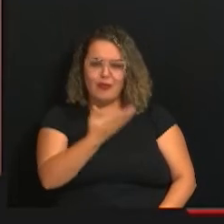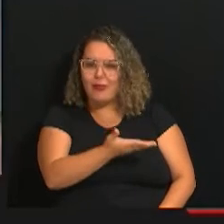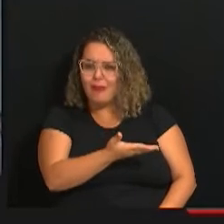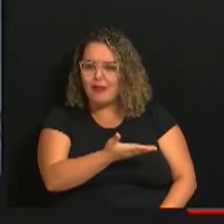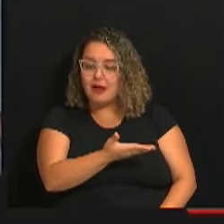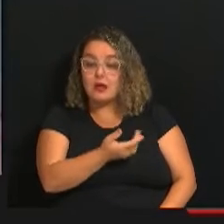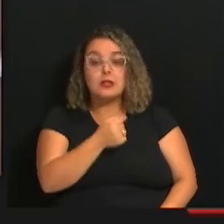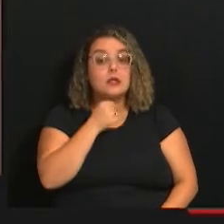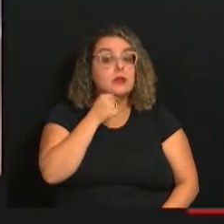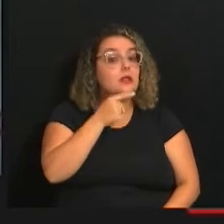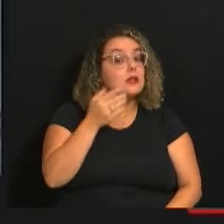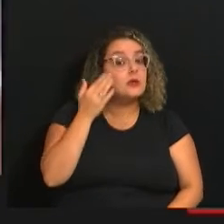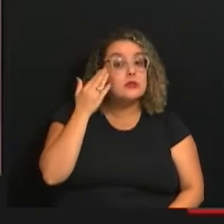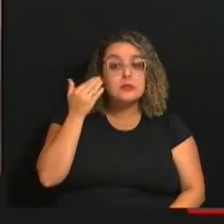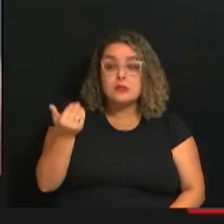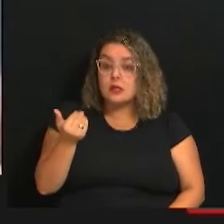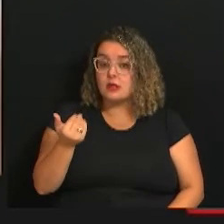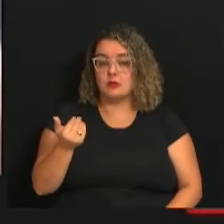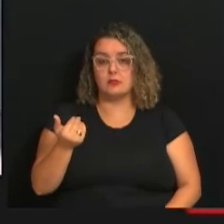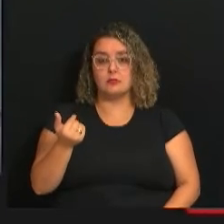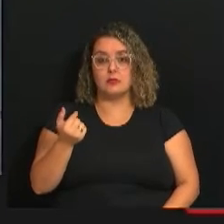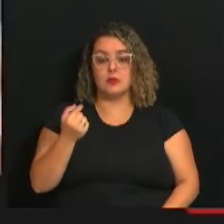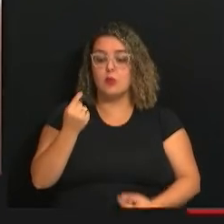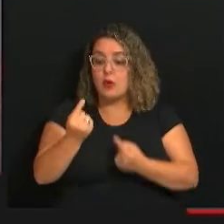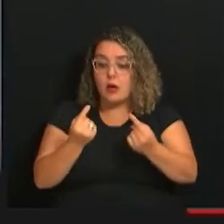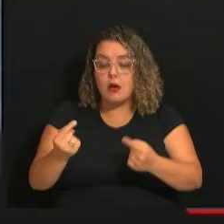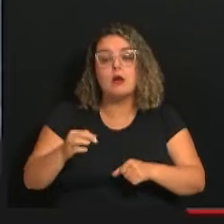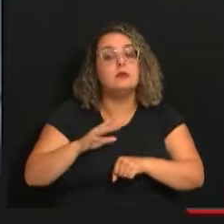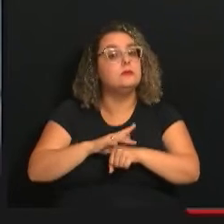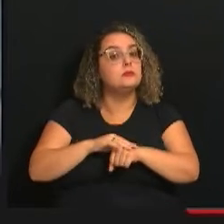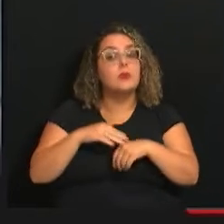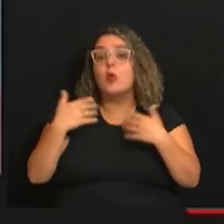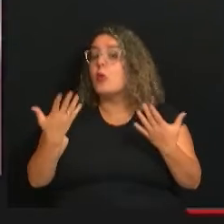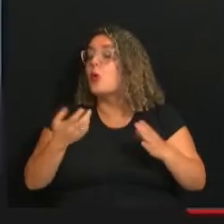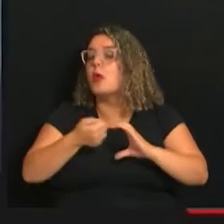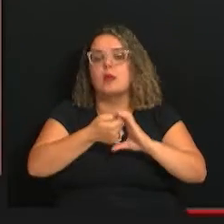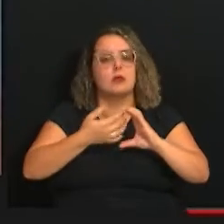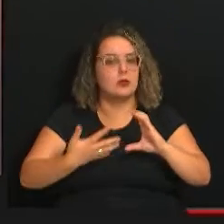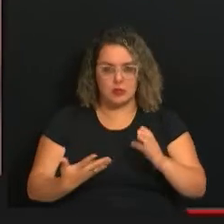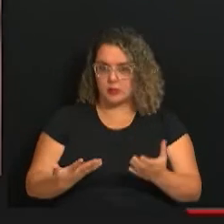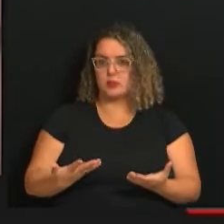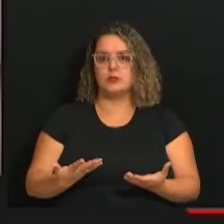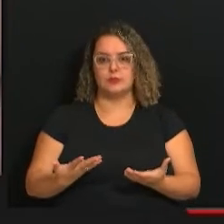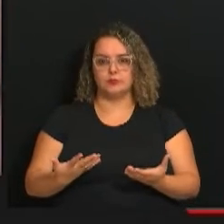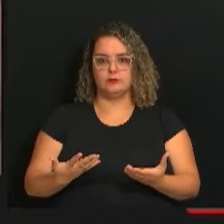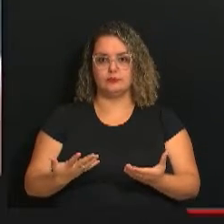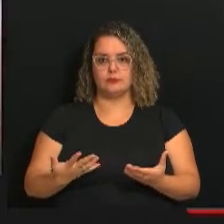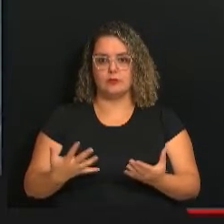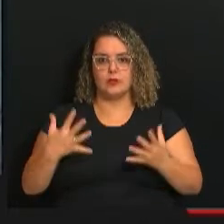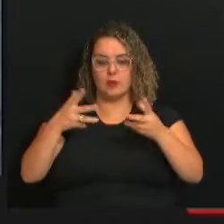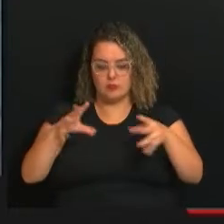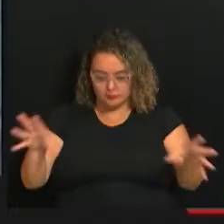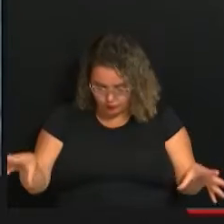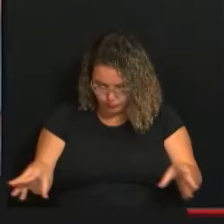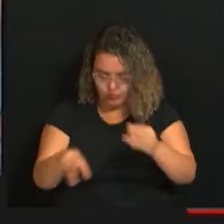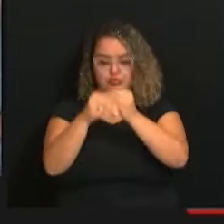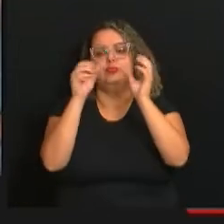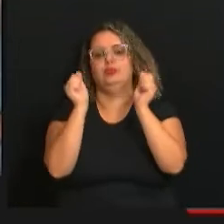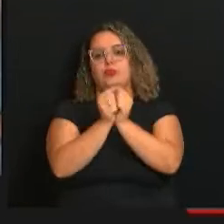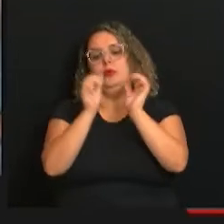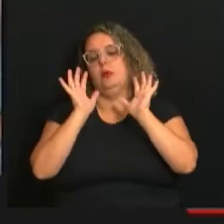Um dos casos é porque não reconhece que está doente. Não se conhece o suficiente para saber que aquilo é uma doença e